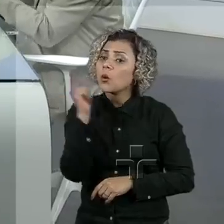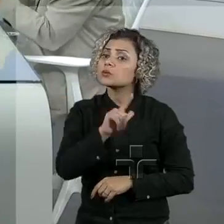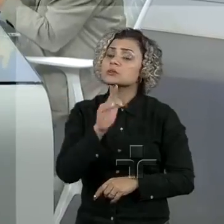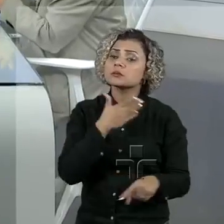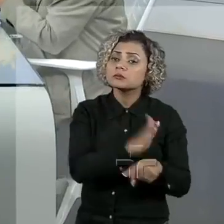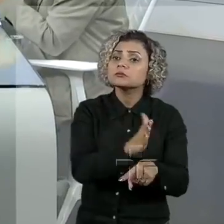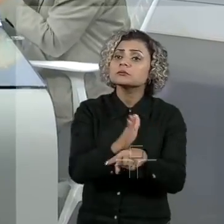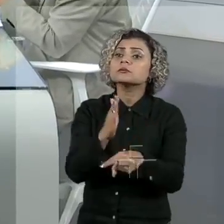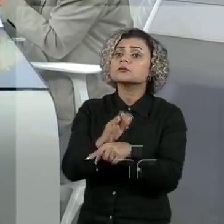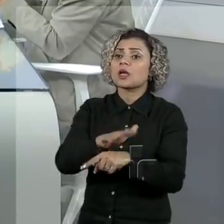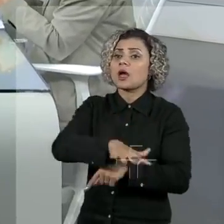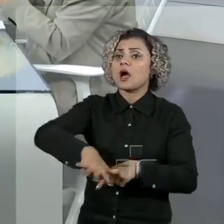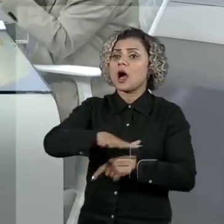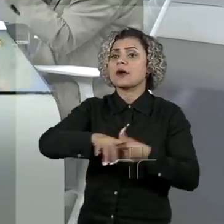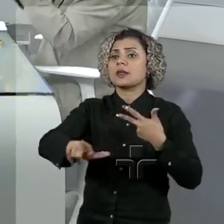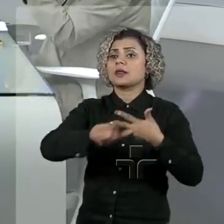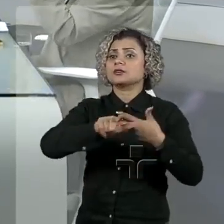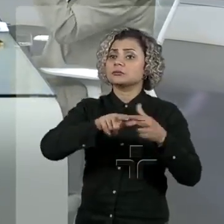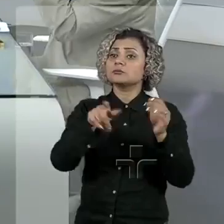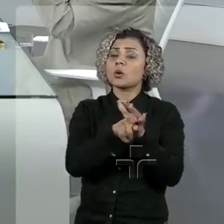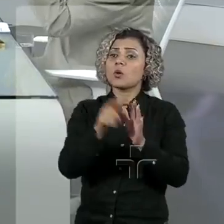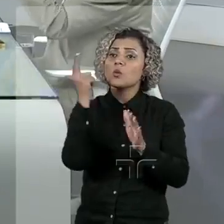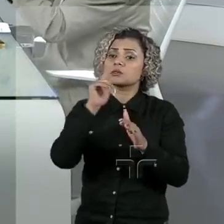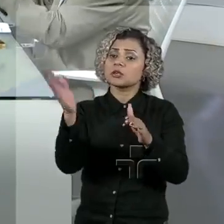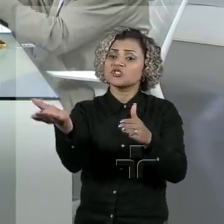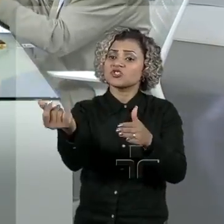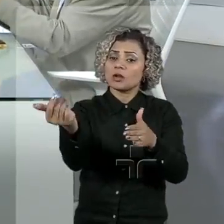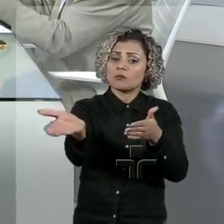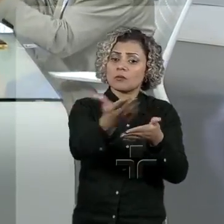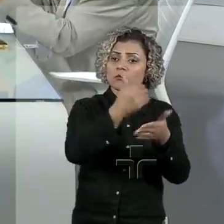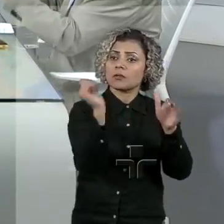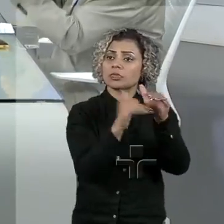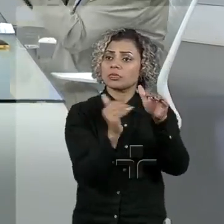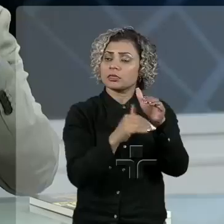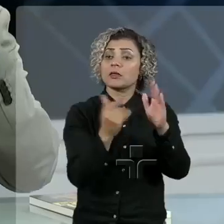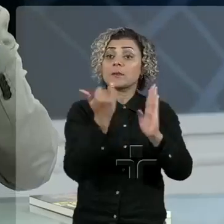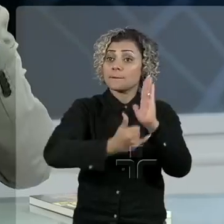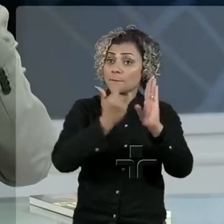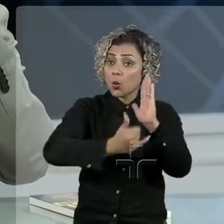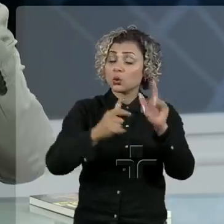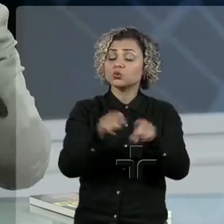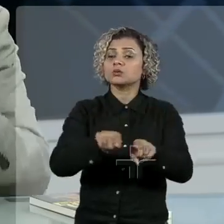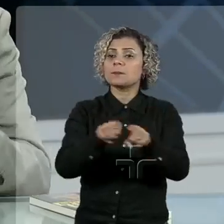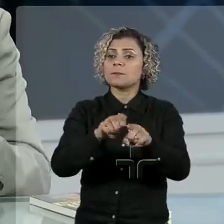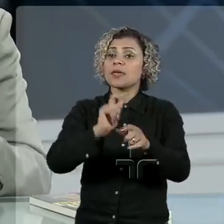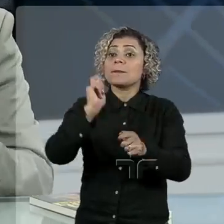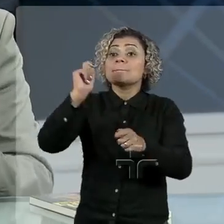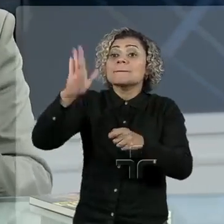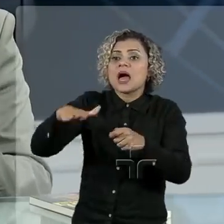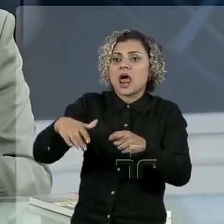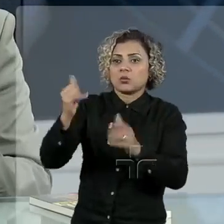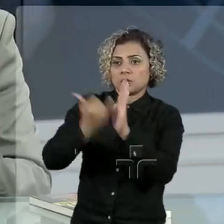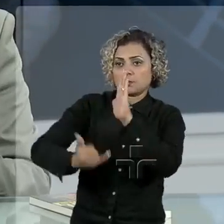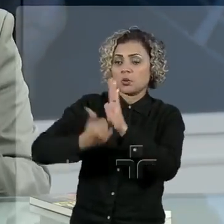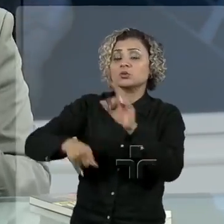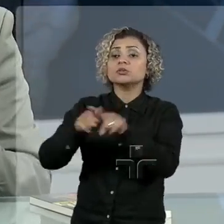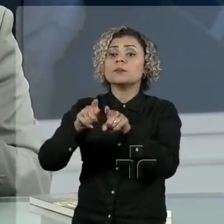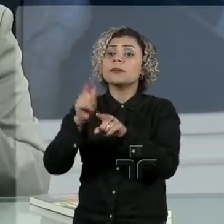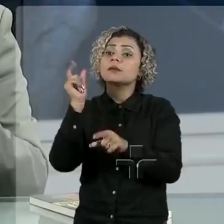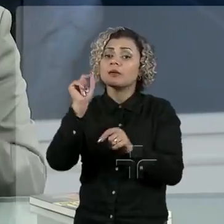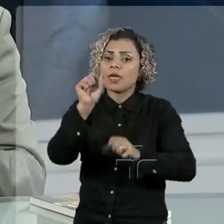a legislação tributária e incentivar a geração de empregos, incentivar o empreendedorismo no